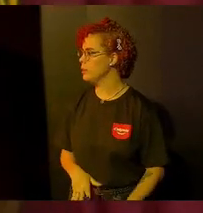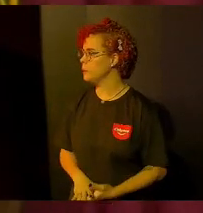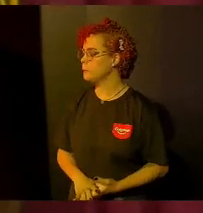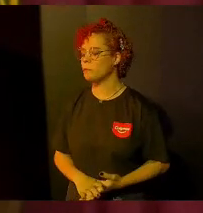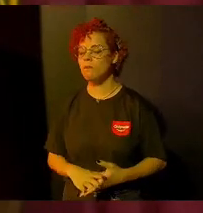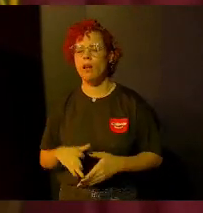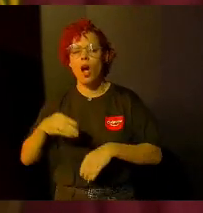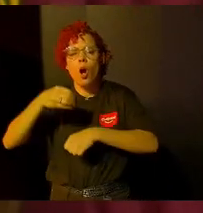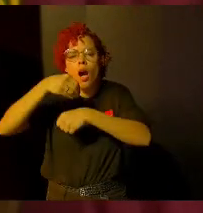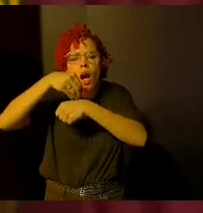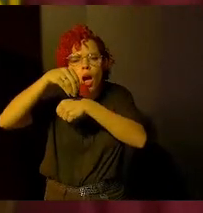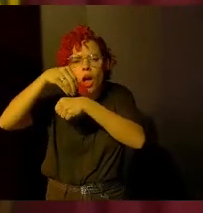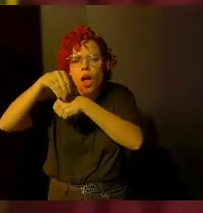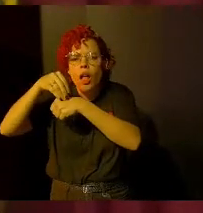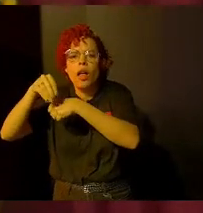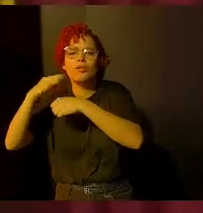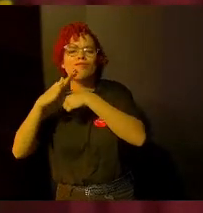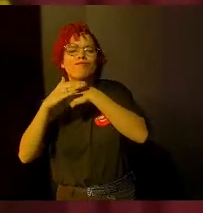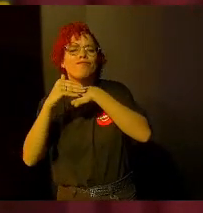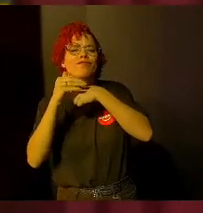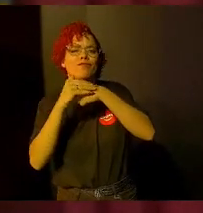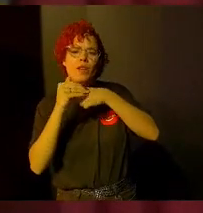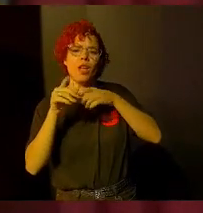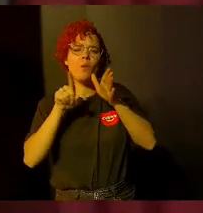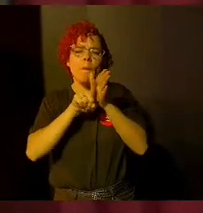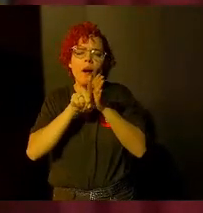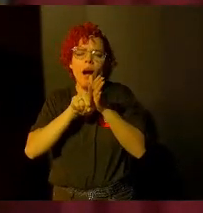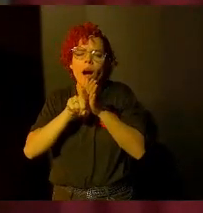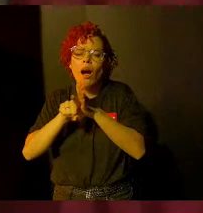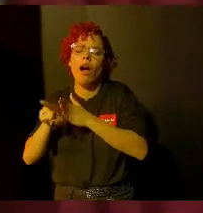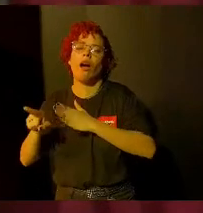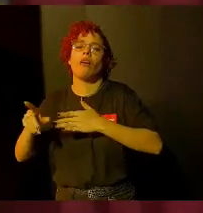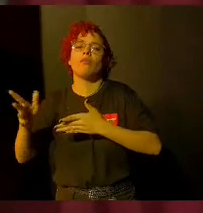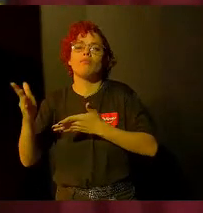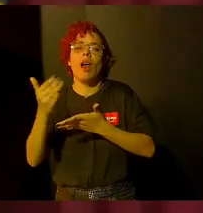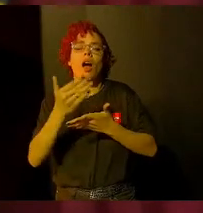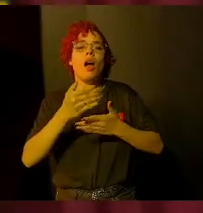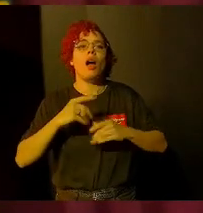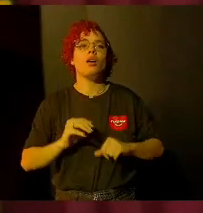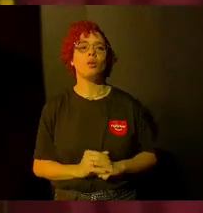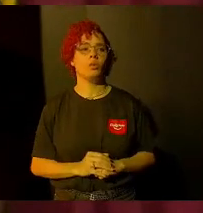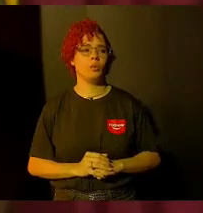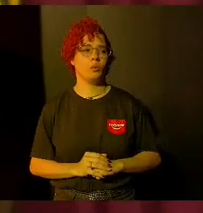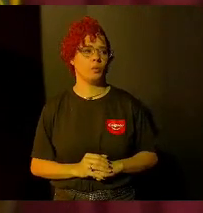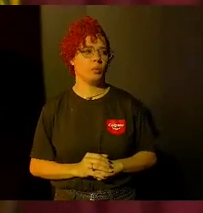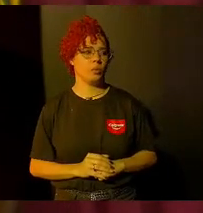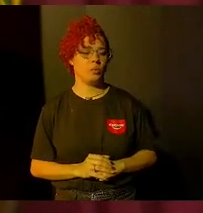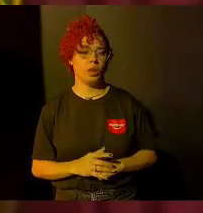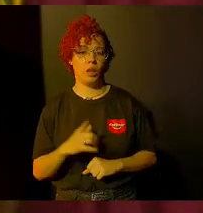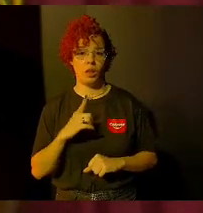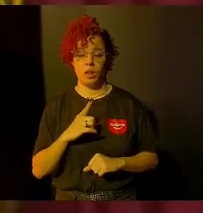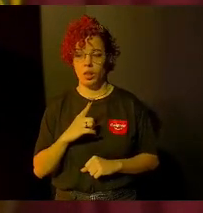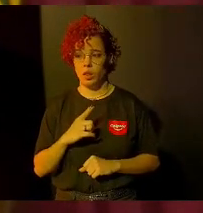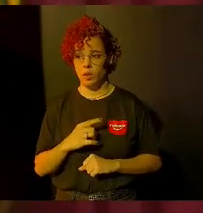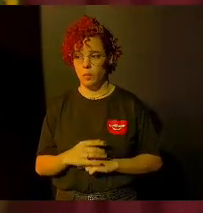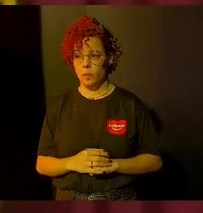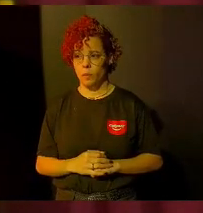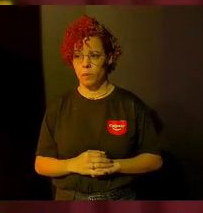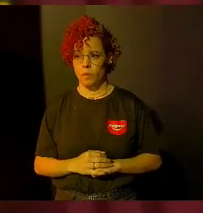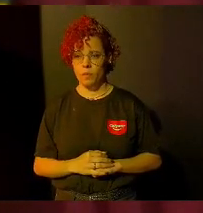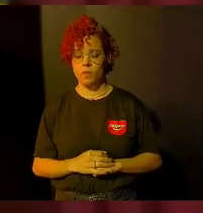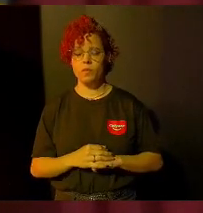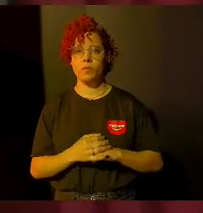né arqueologia dos afetos e tem umas cenas bonitas no livro dele é uma sobretudo que